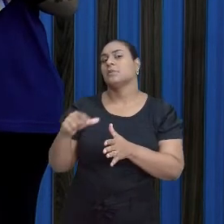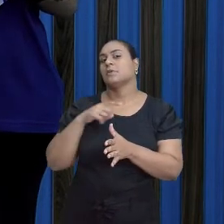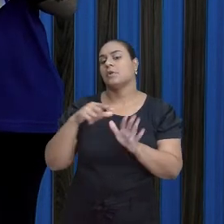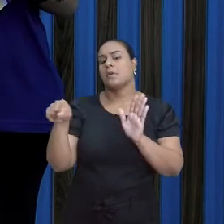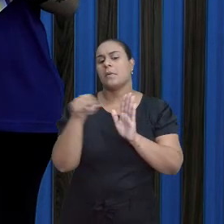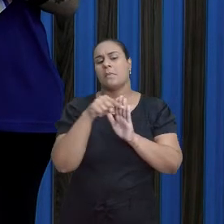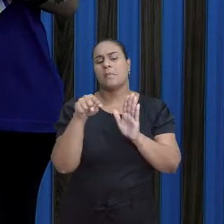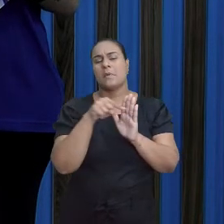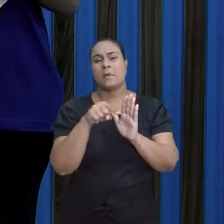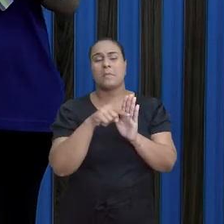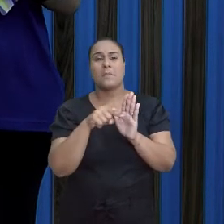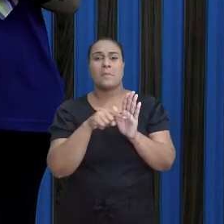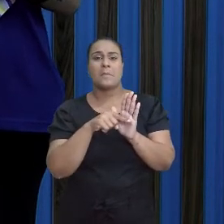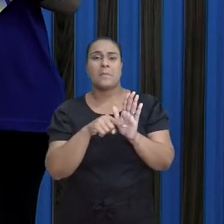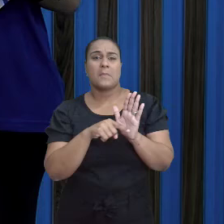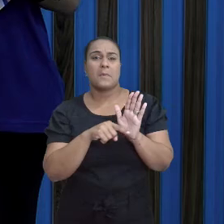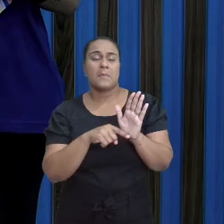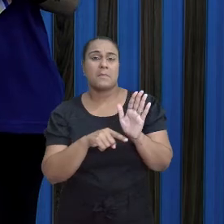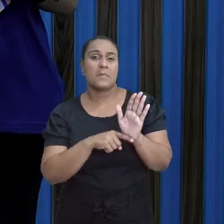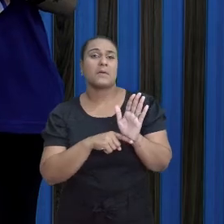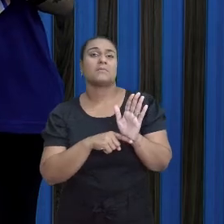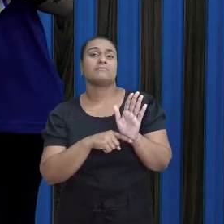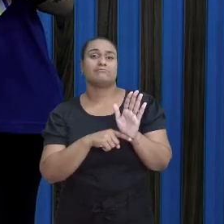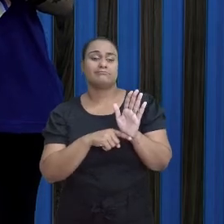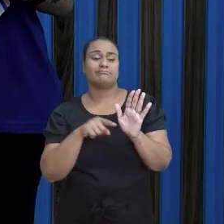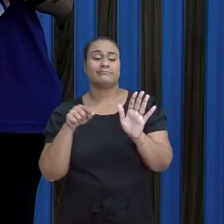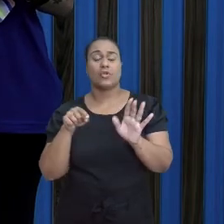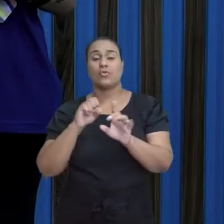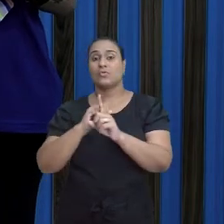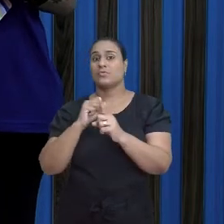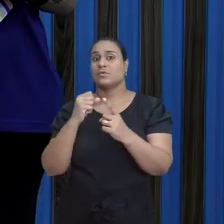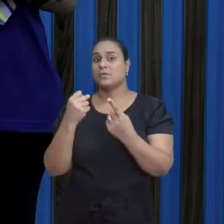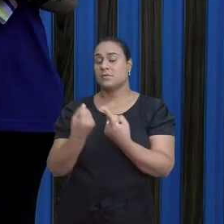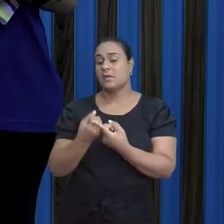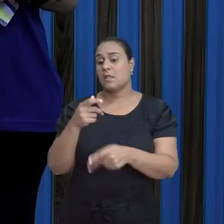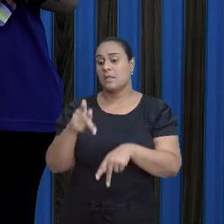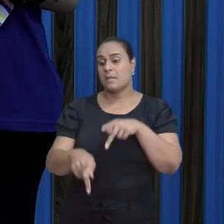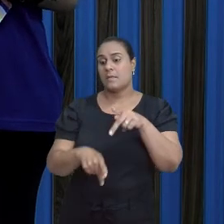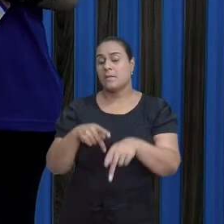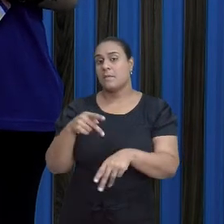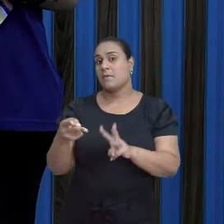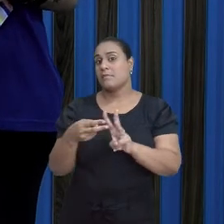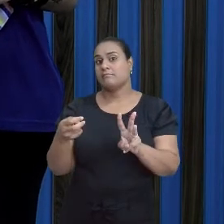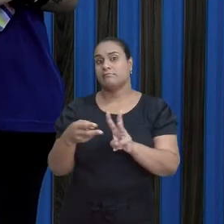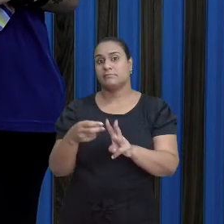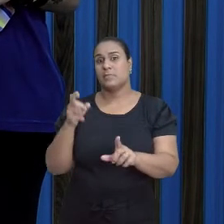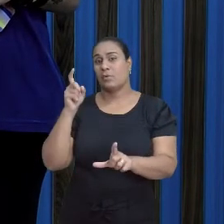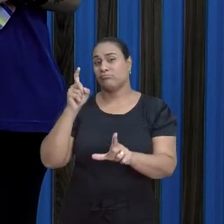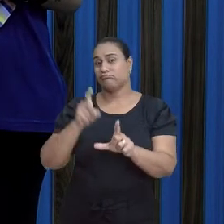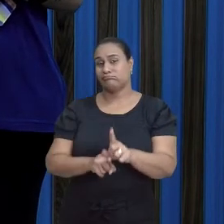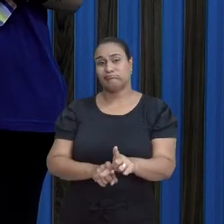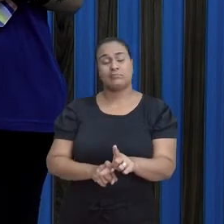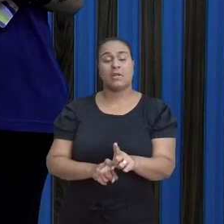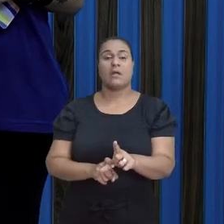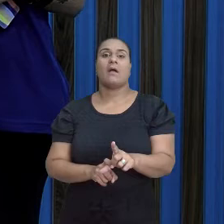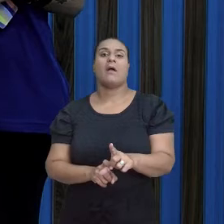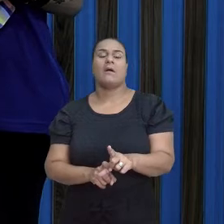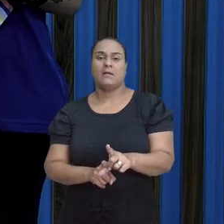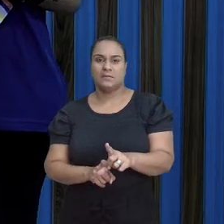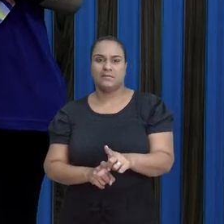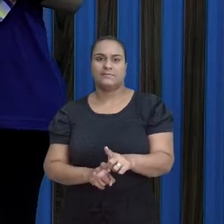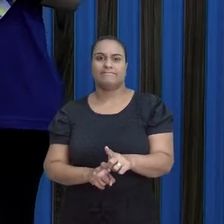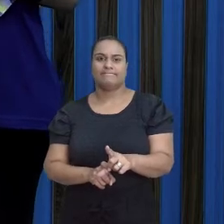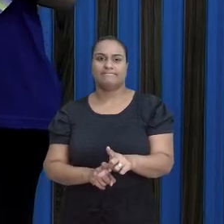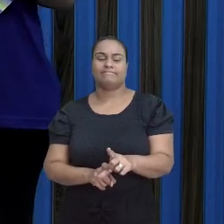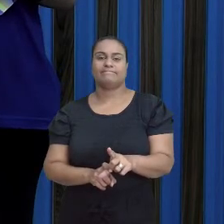pautas ainda um pouco, vamos dizer assim, onde essas sociedades, né, de povos nativos ainda eram muito dependentes, eram ainda muito